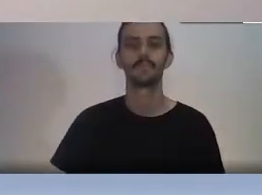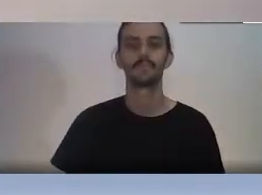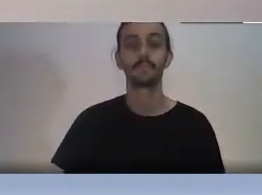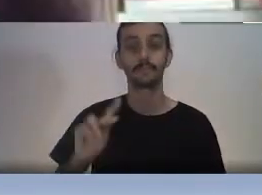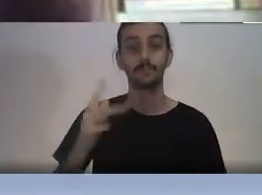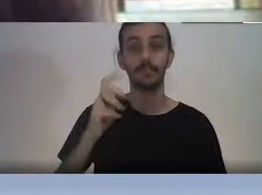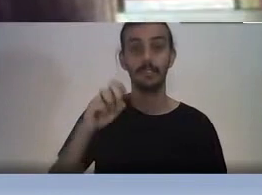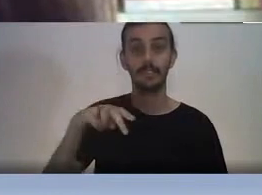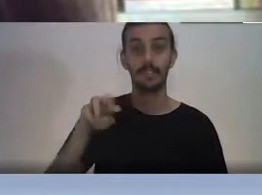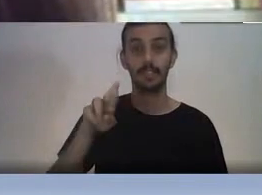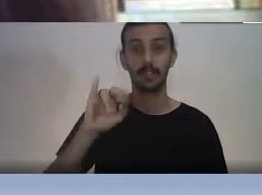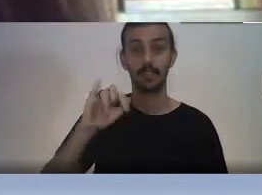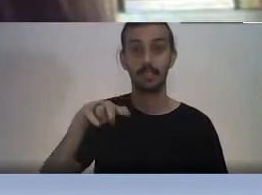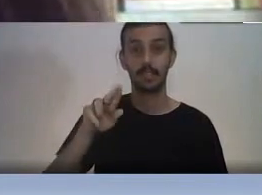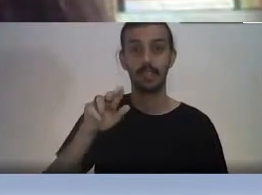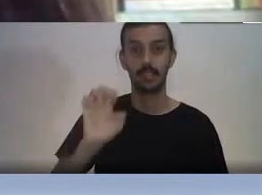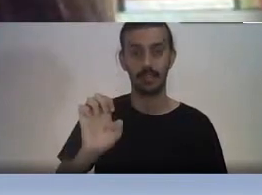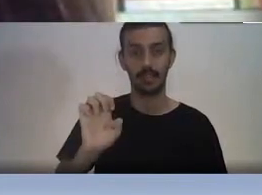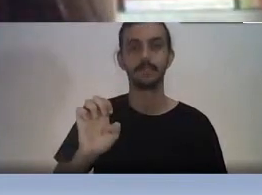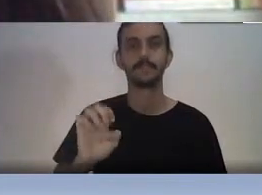Henrique do Rio Winter.